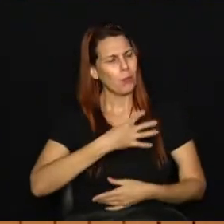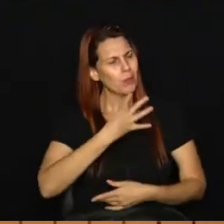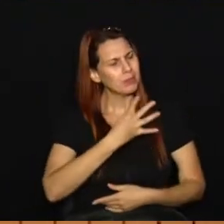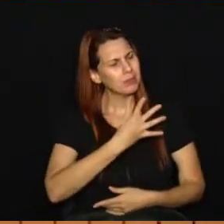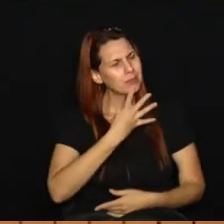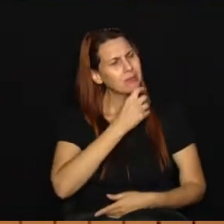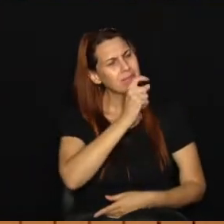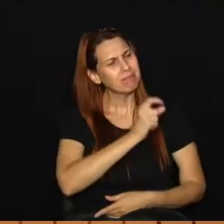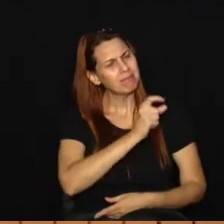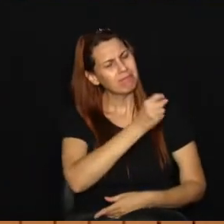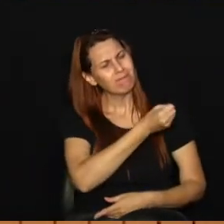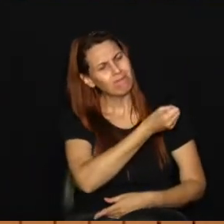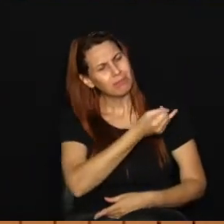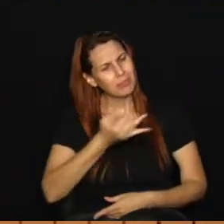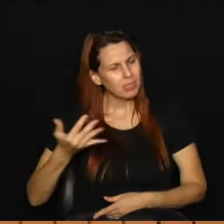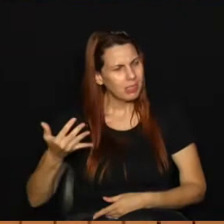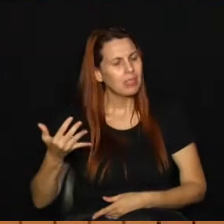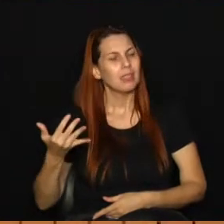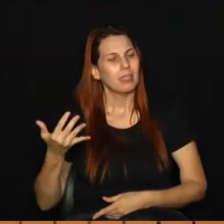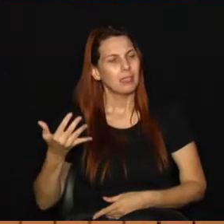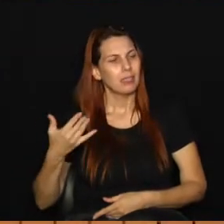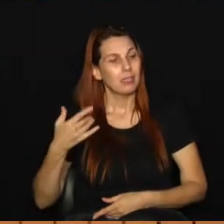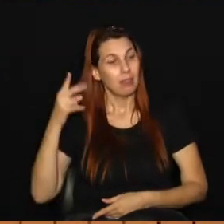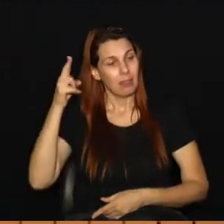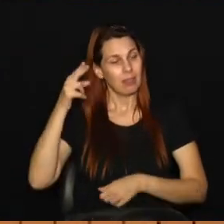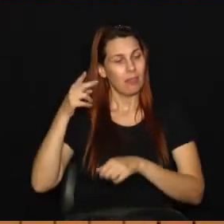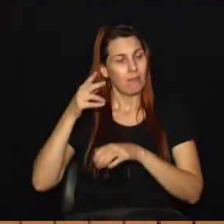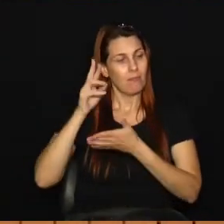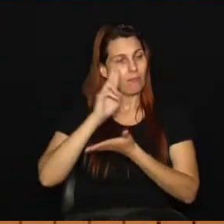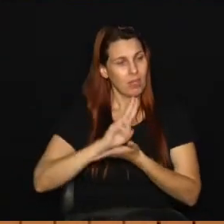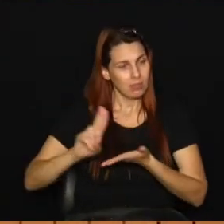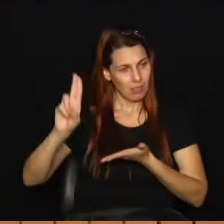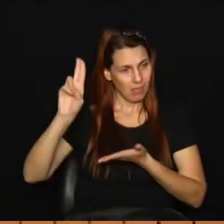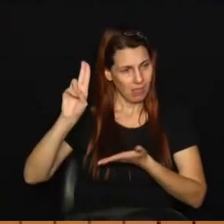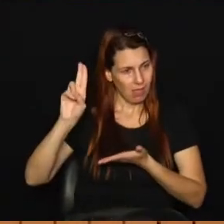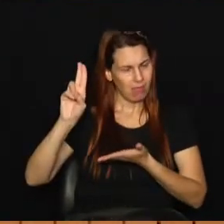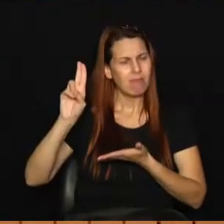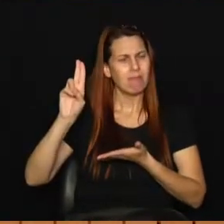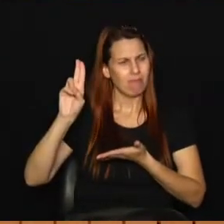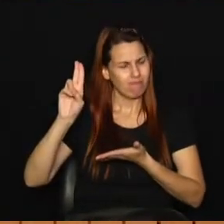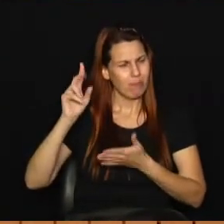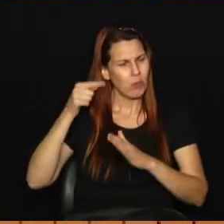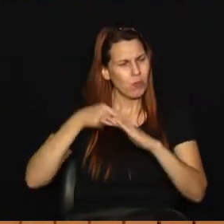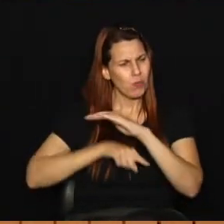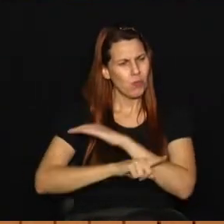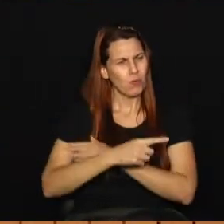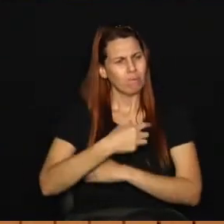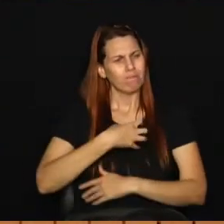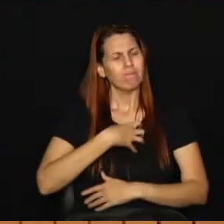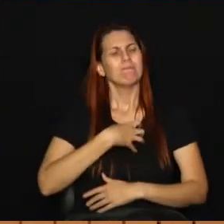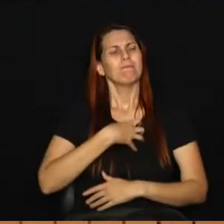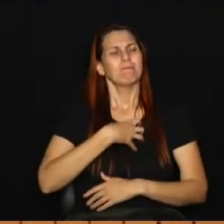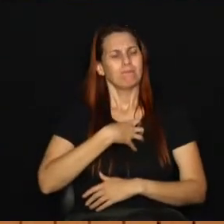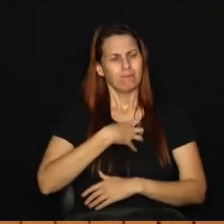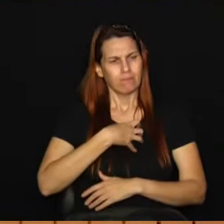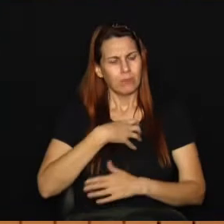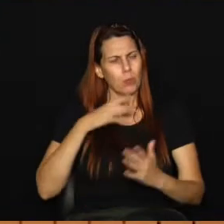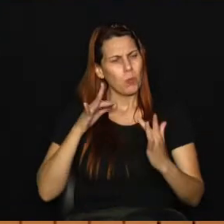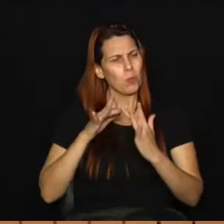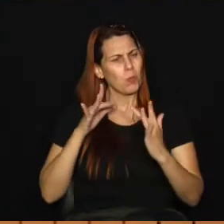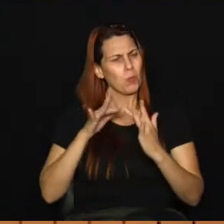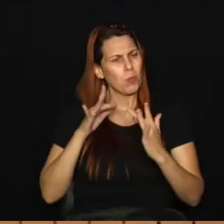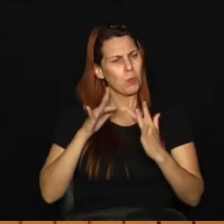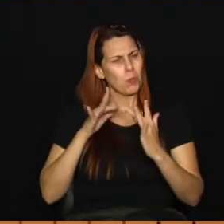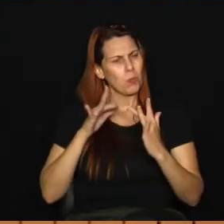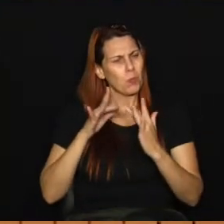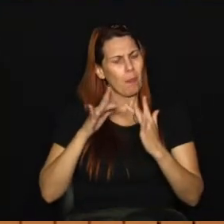conheci, na universidade. Isso foi muito grande, muito profundo. Tenho contato com muitos